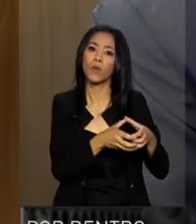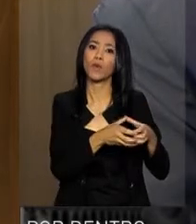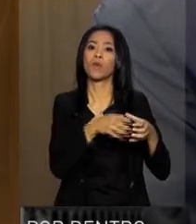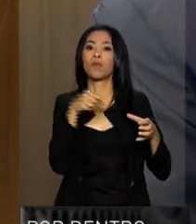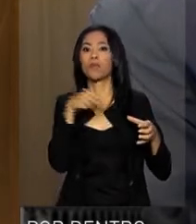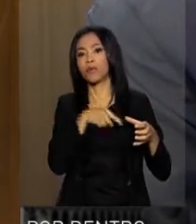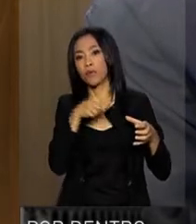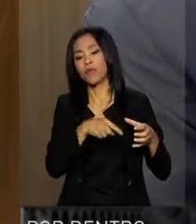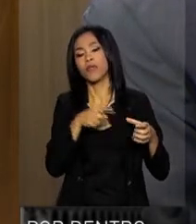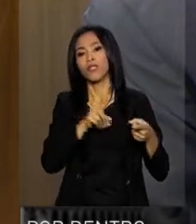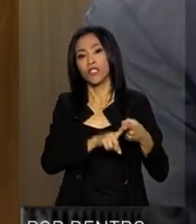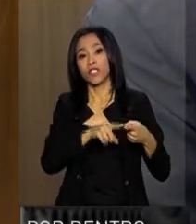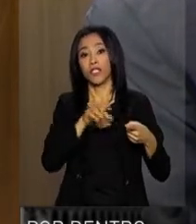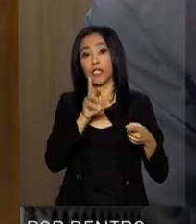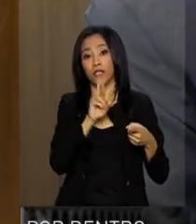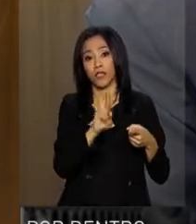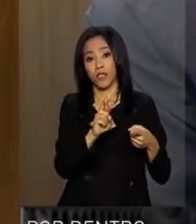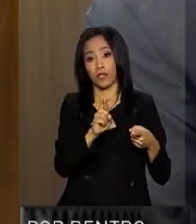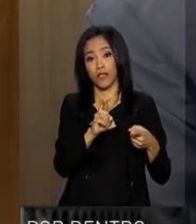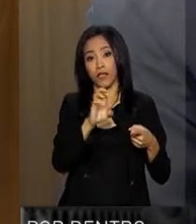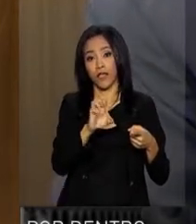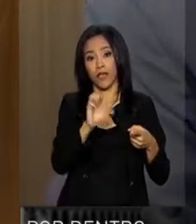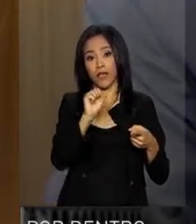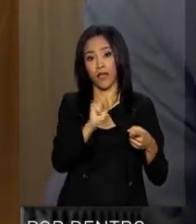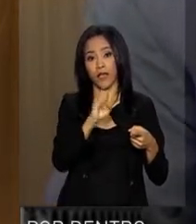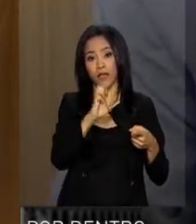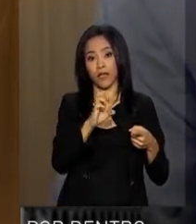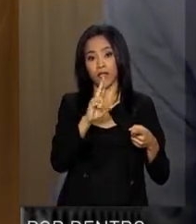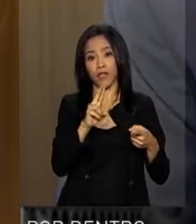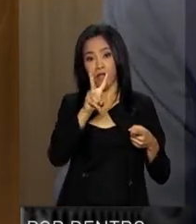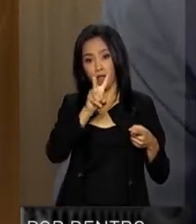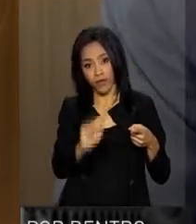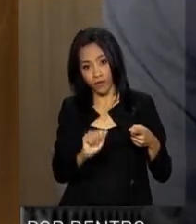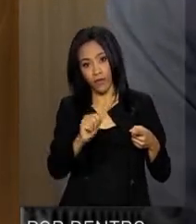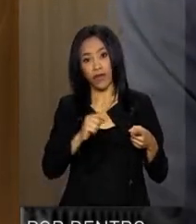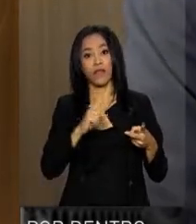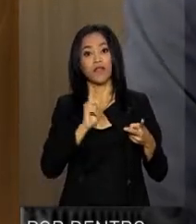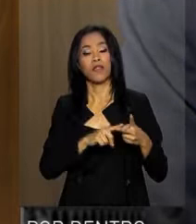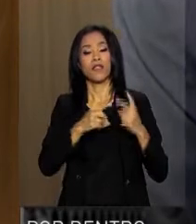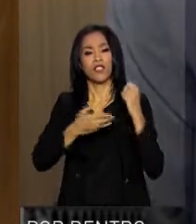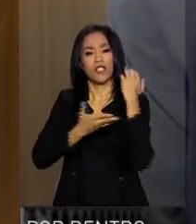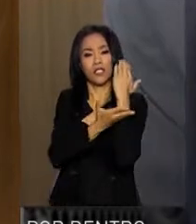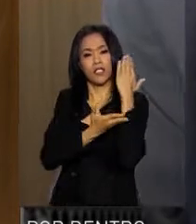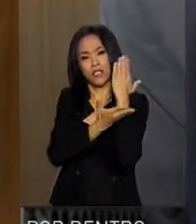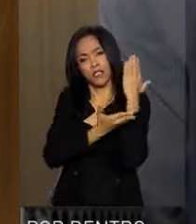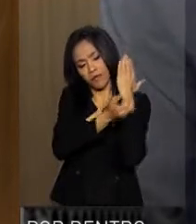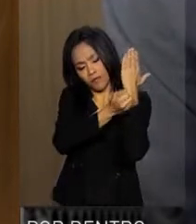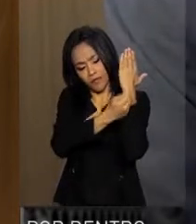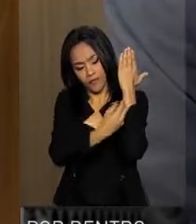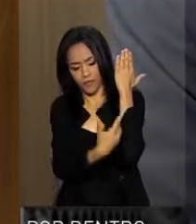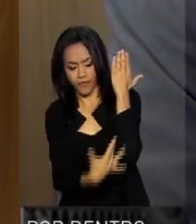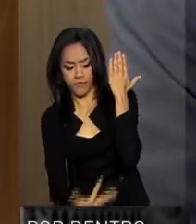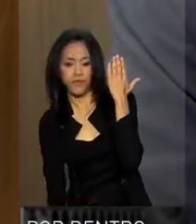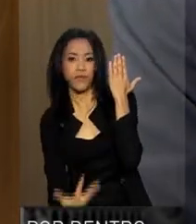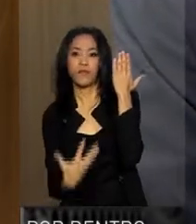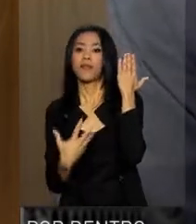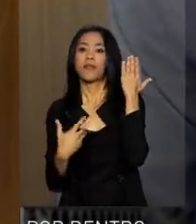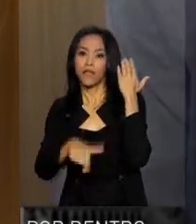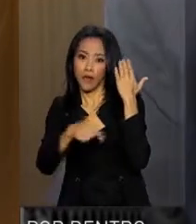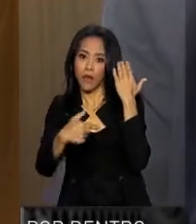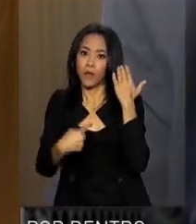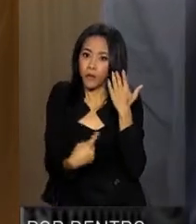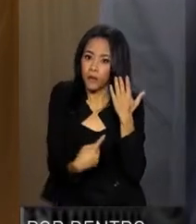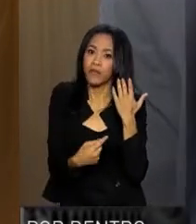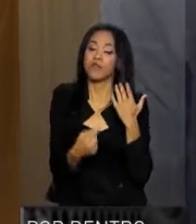do tubarão vamos fortalecer as comunidades extrativistas e ribeirinhos dando é um